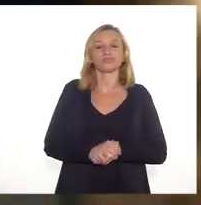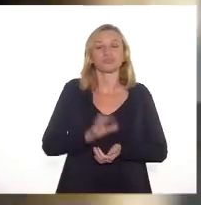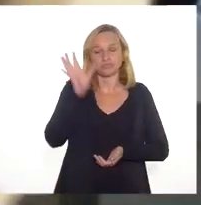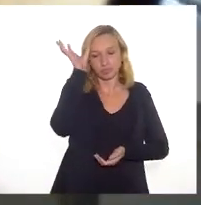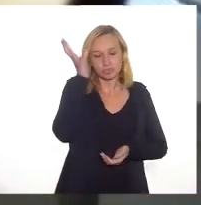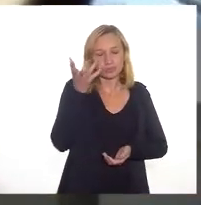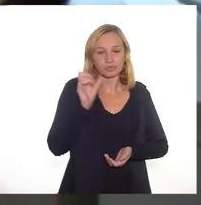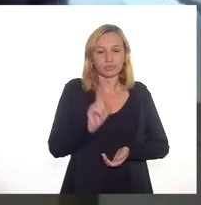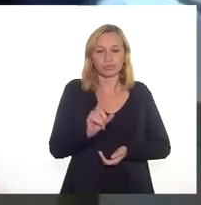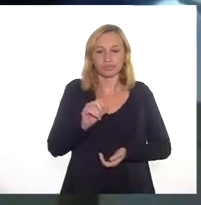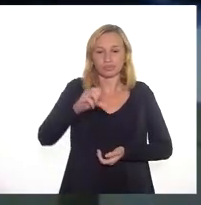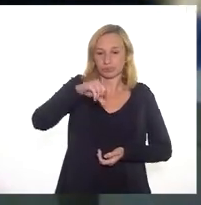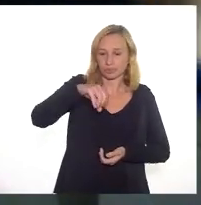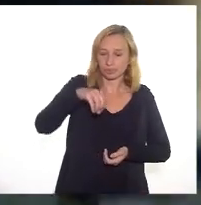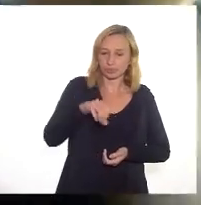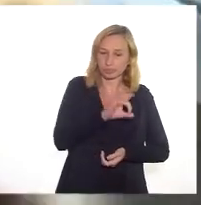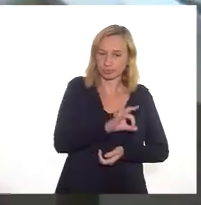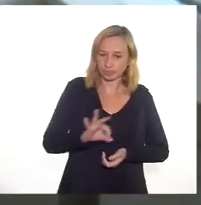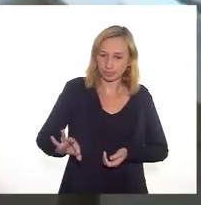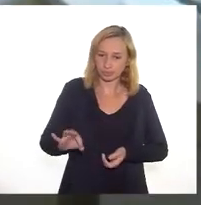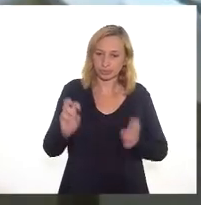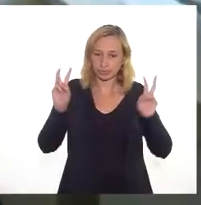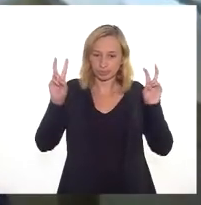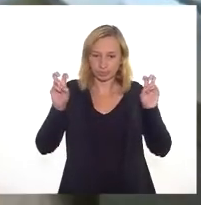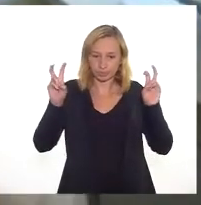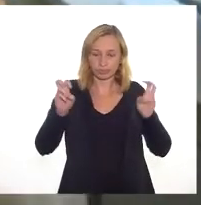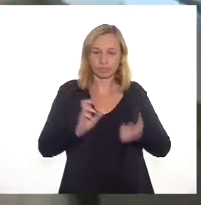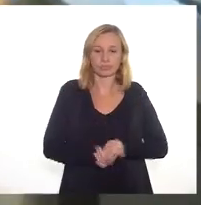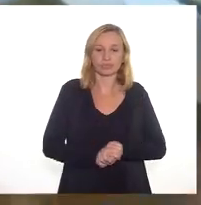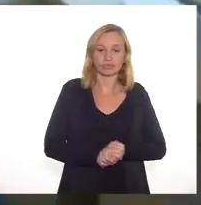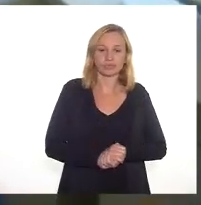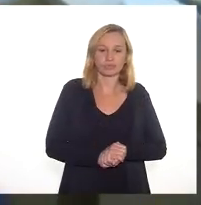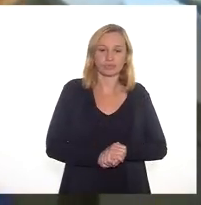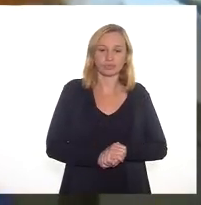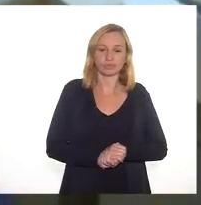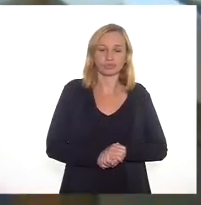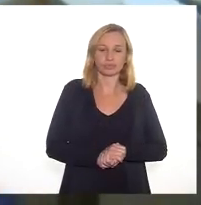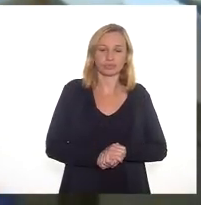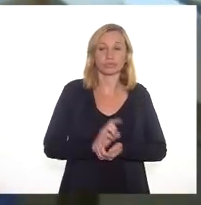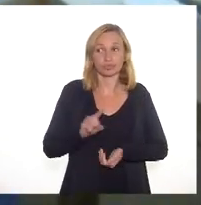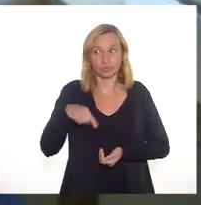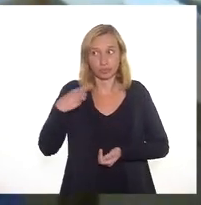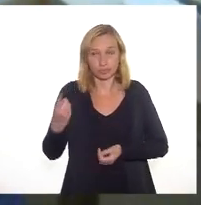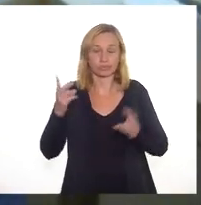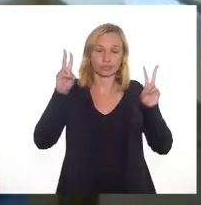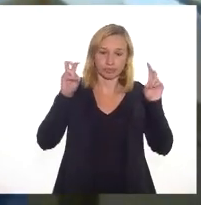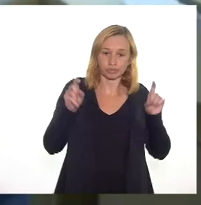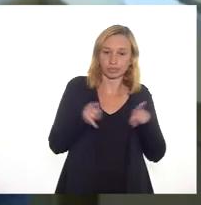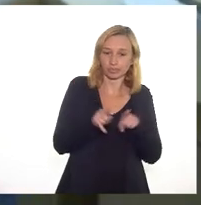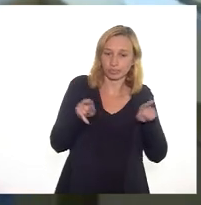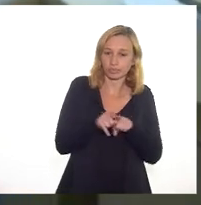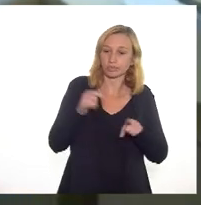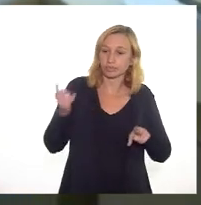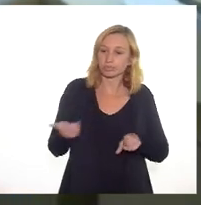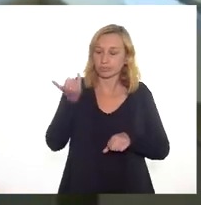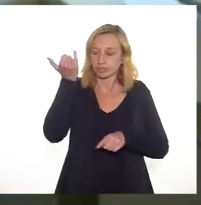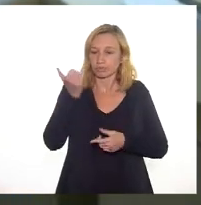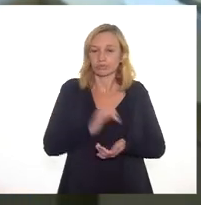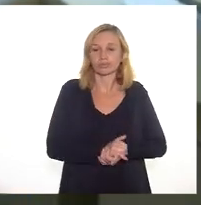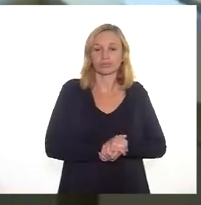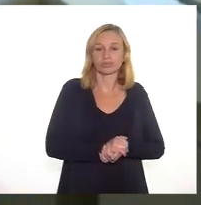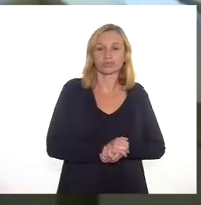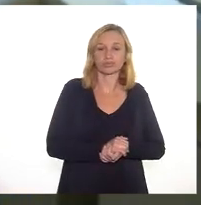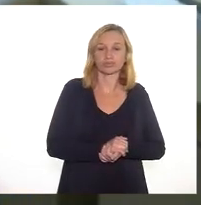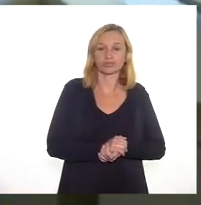resolveu 90% das questões. Aí restava uma outra questão também importante.